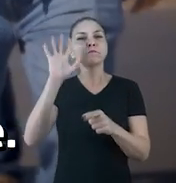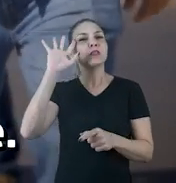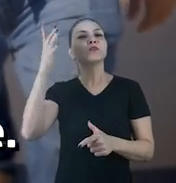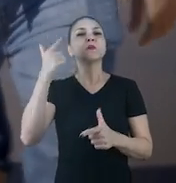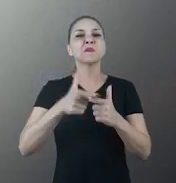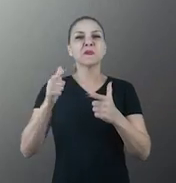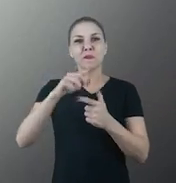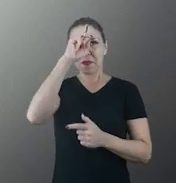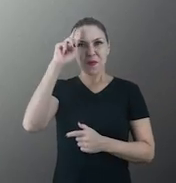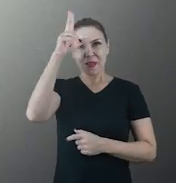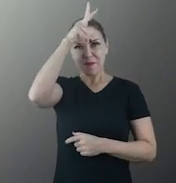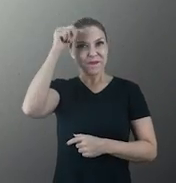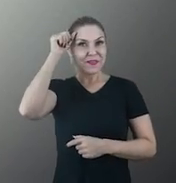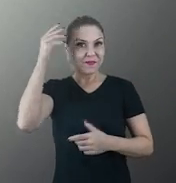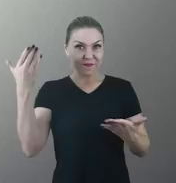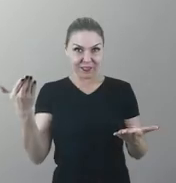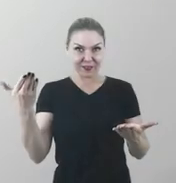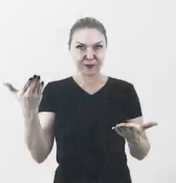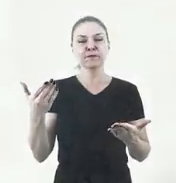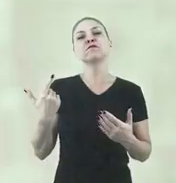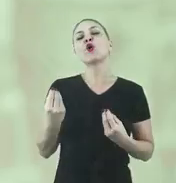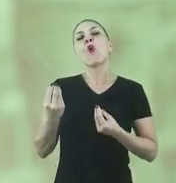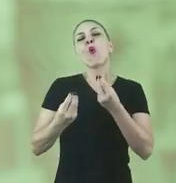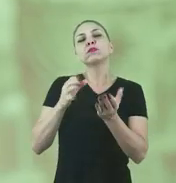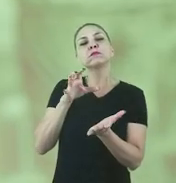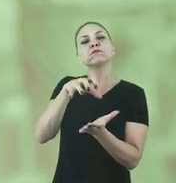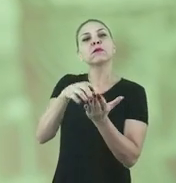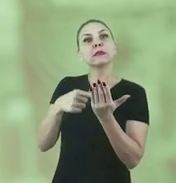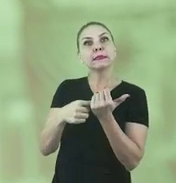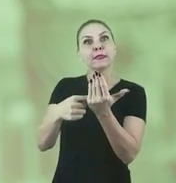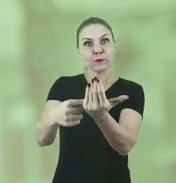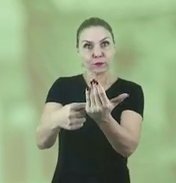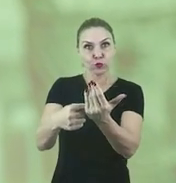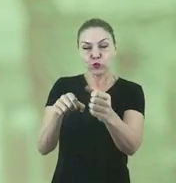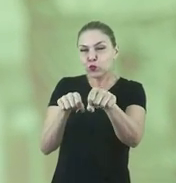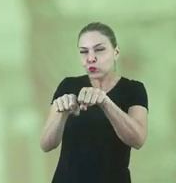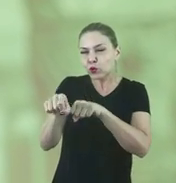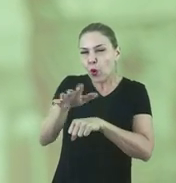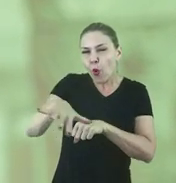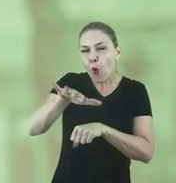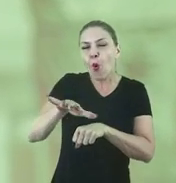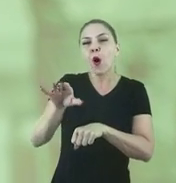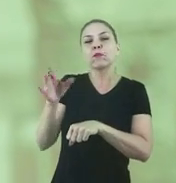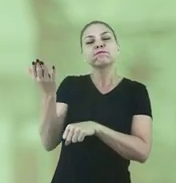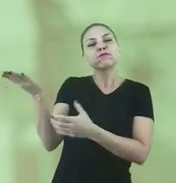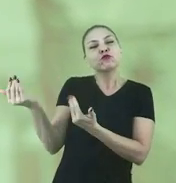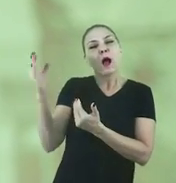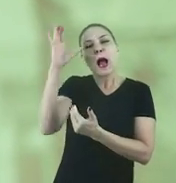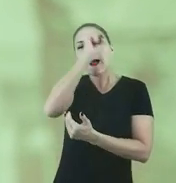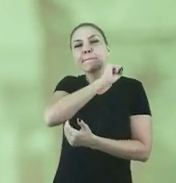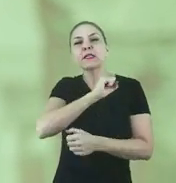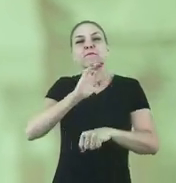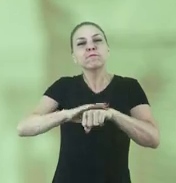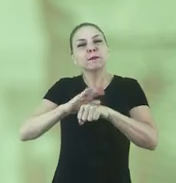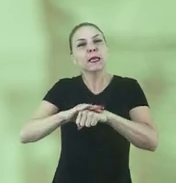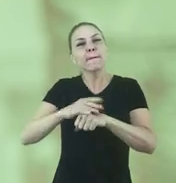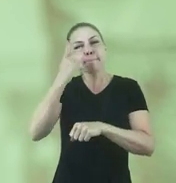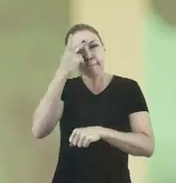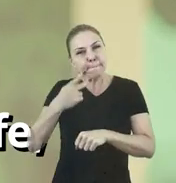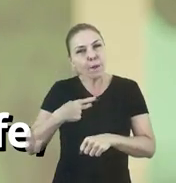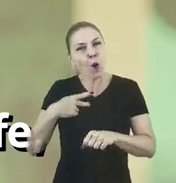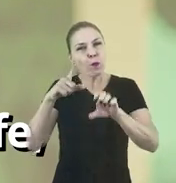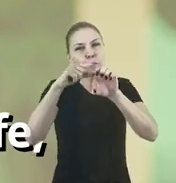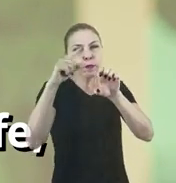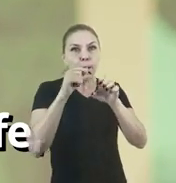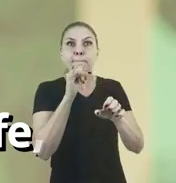e resolve Polo tecnológico é um Hub para os jovens aprenderem a fazer o seu próprio negócio